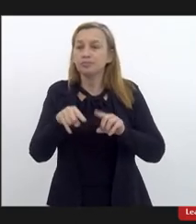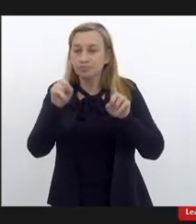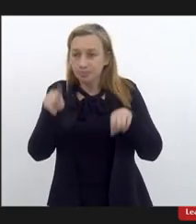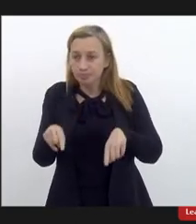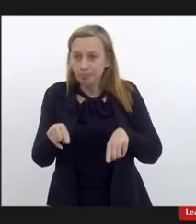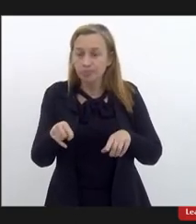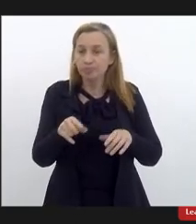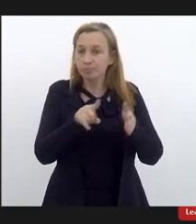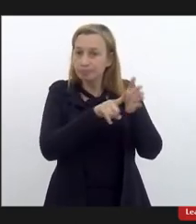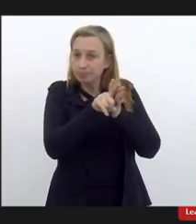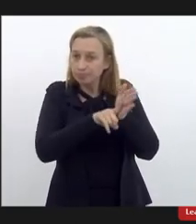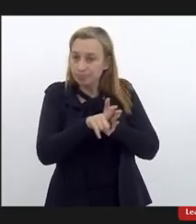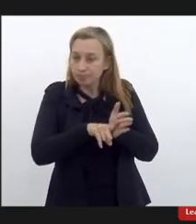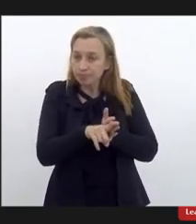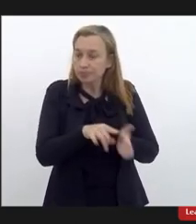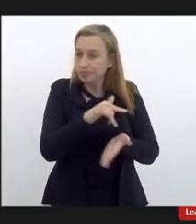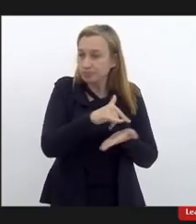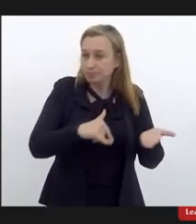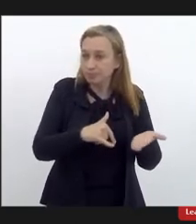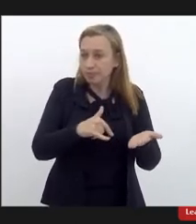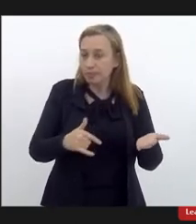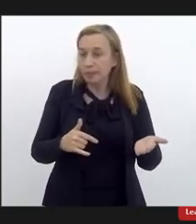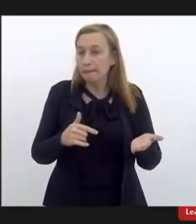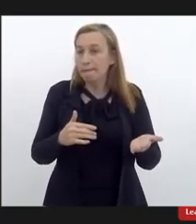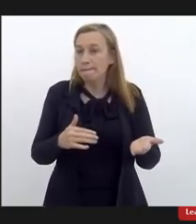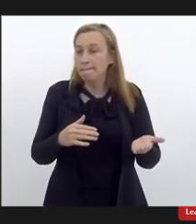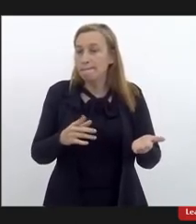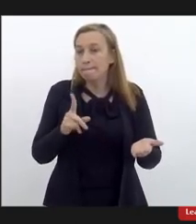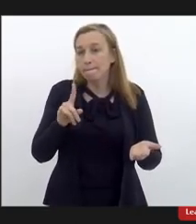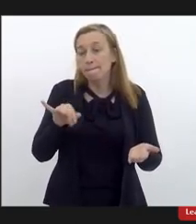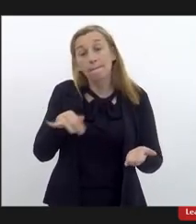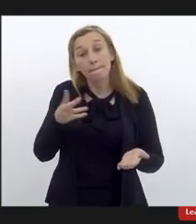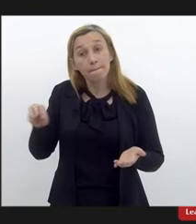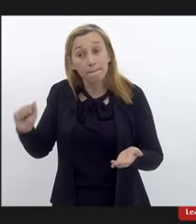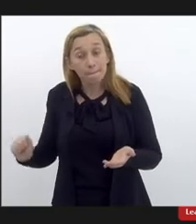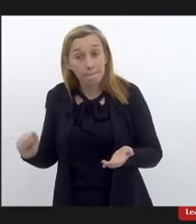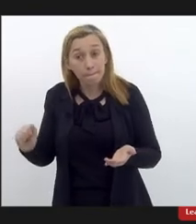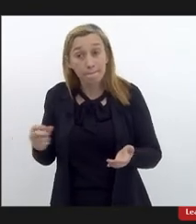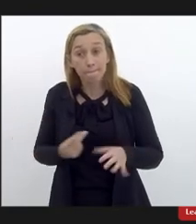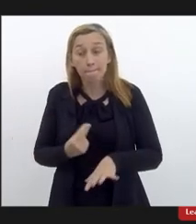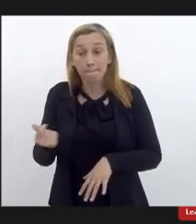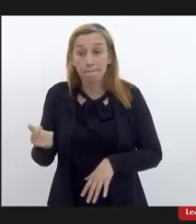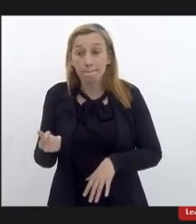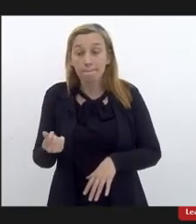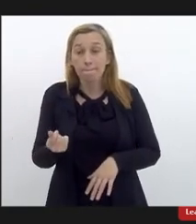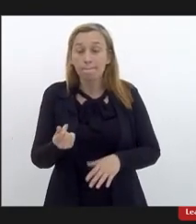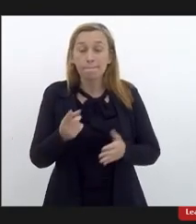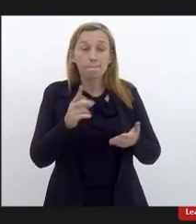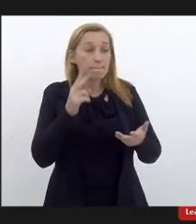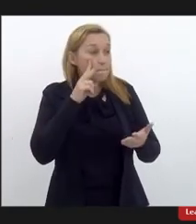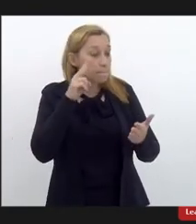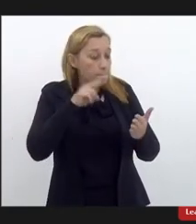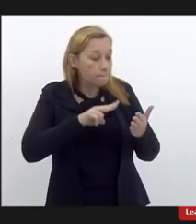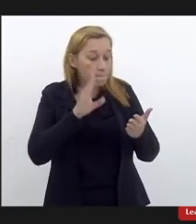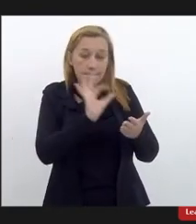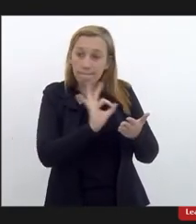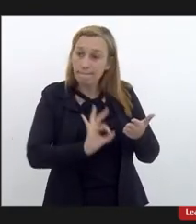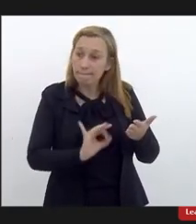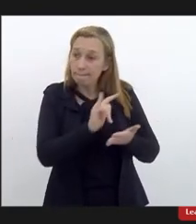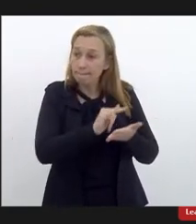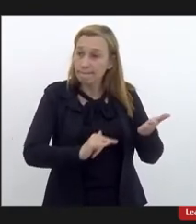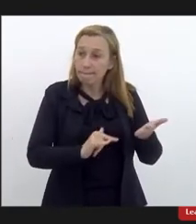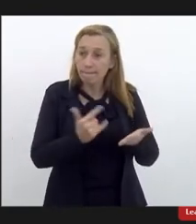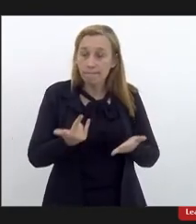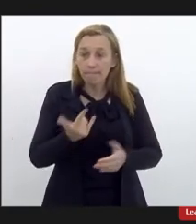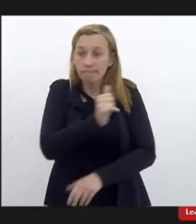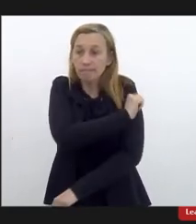faria análise desses documentos, tinha entrado de licença e ninguém acabou que conferiu essa documentação e os alunos não